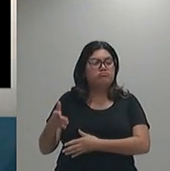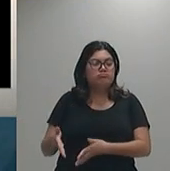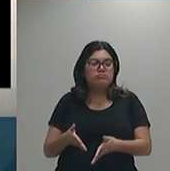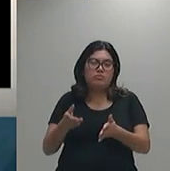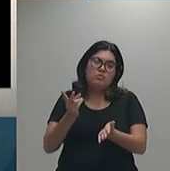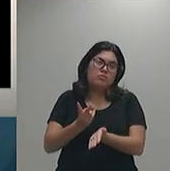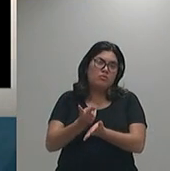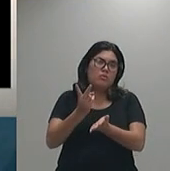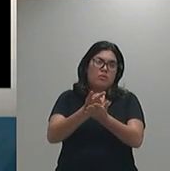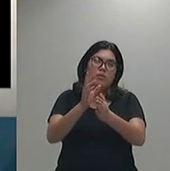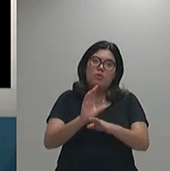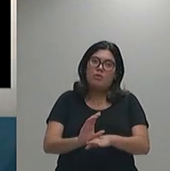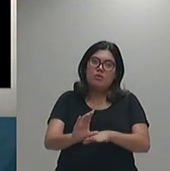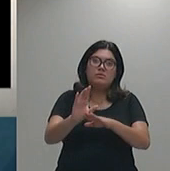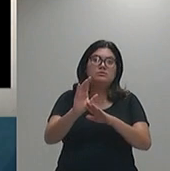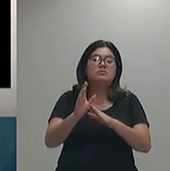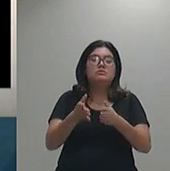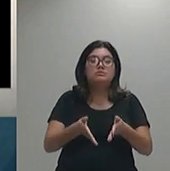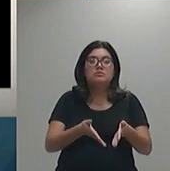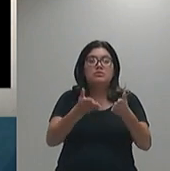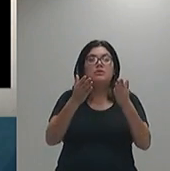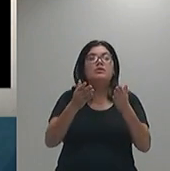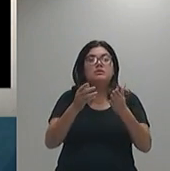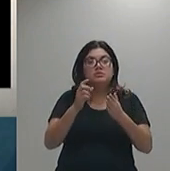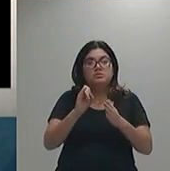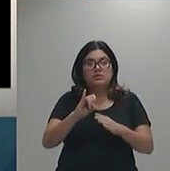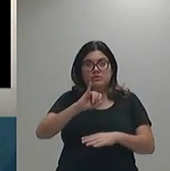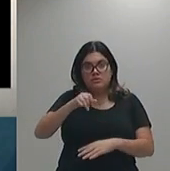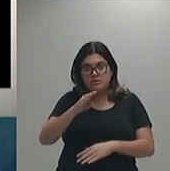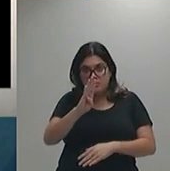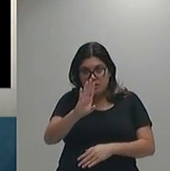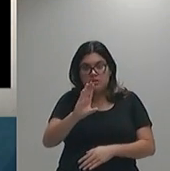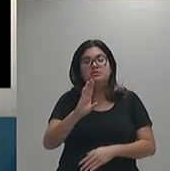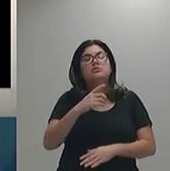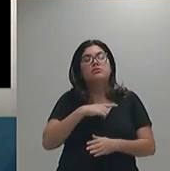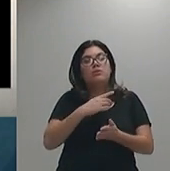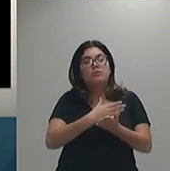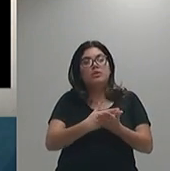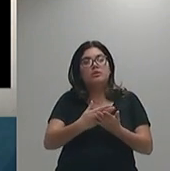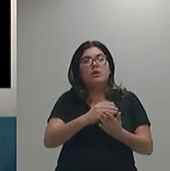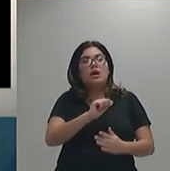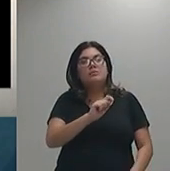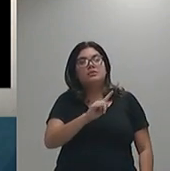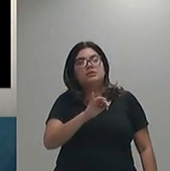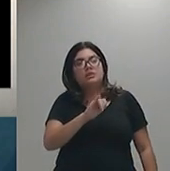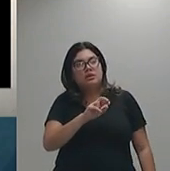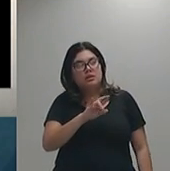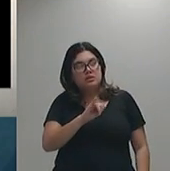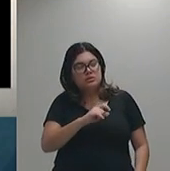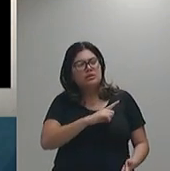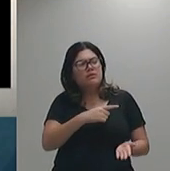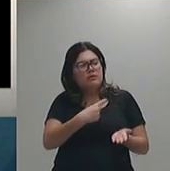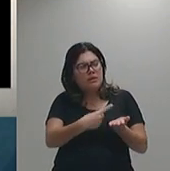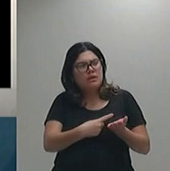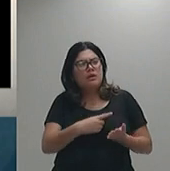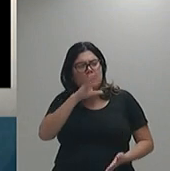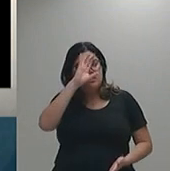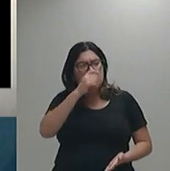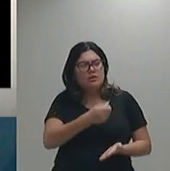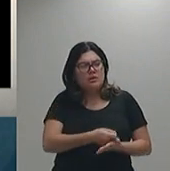quando a JBS entrou com a sua arbitragem tendo em vista a decisão da Assembleia que como sabemos é